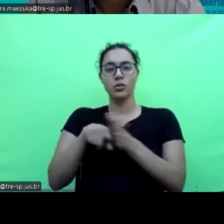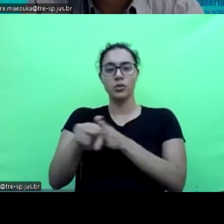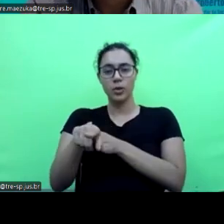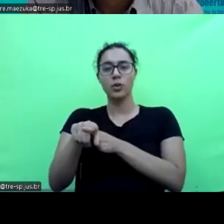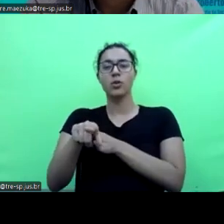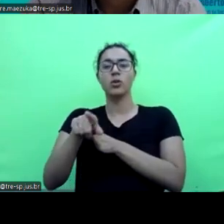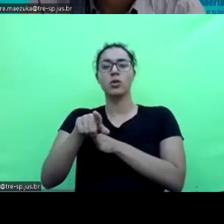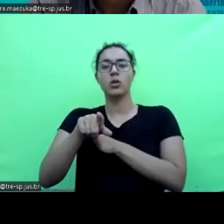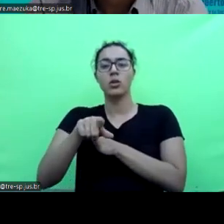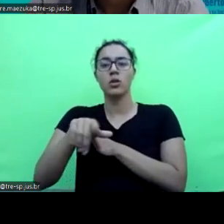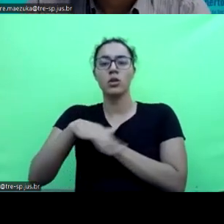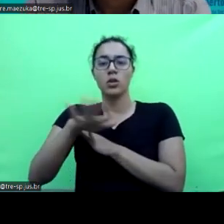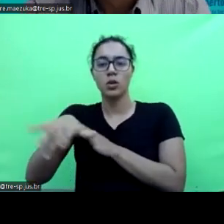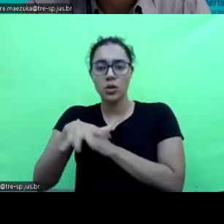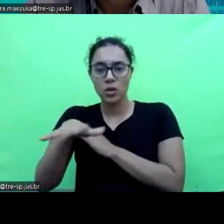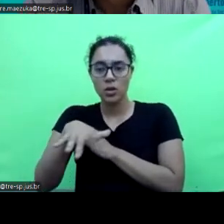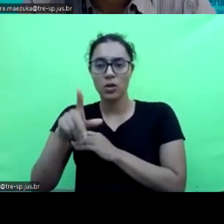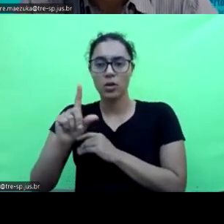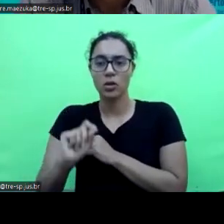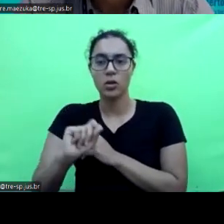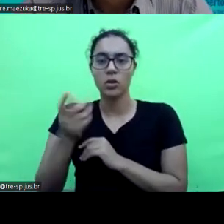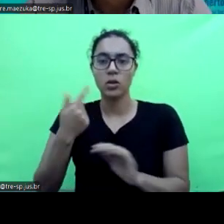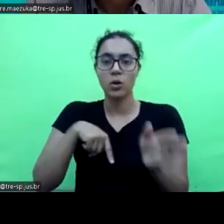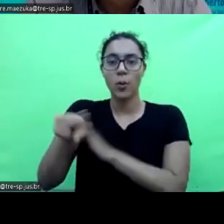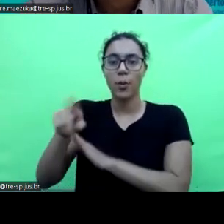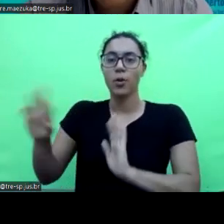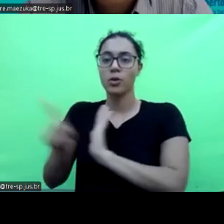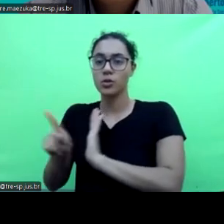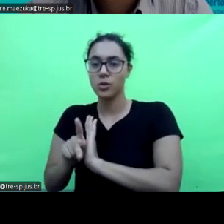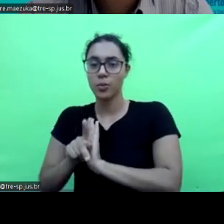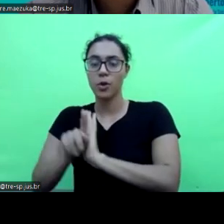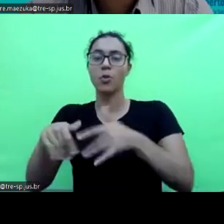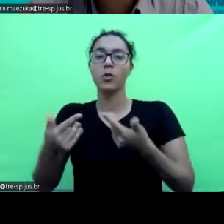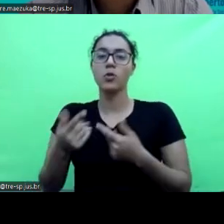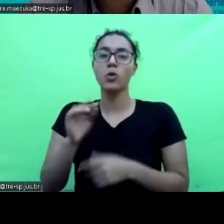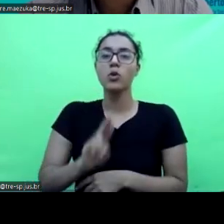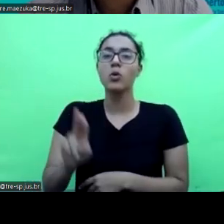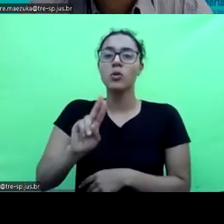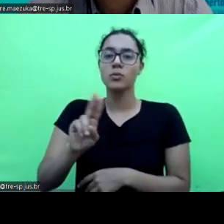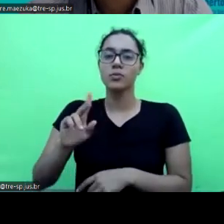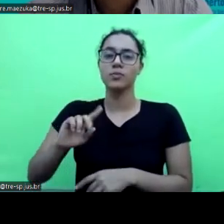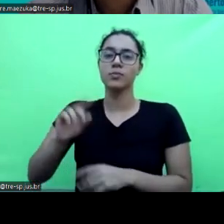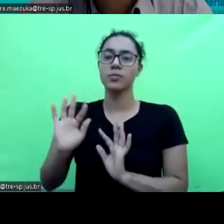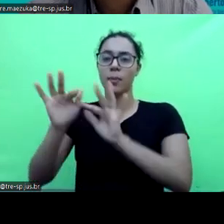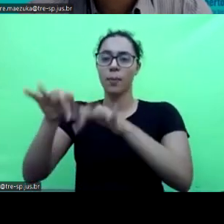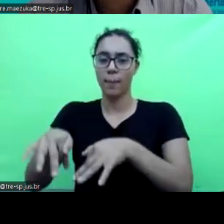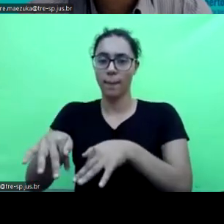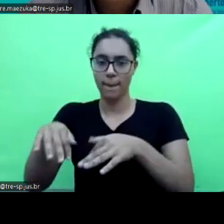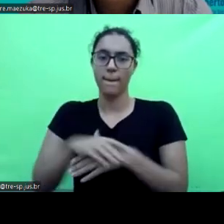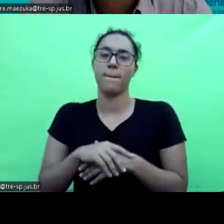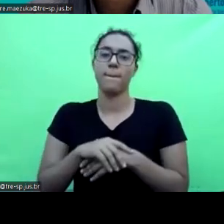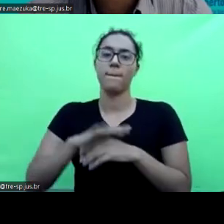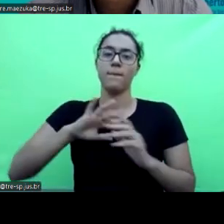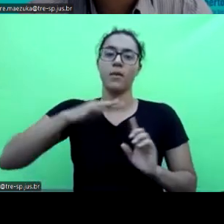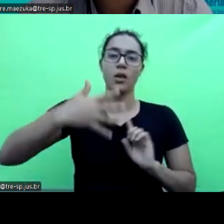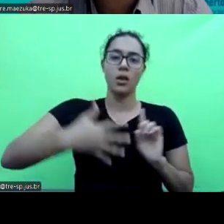parte de Q e A, que são perguntas e respostas, né? Question and Answers. E a gente, ao final da palestra, a gente